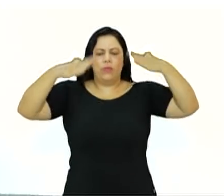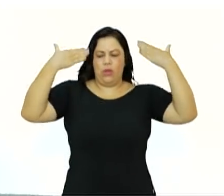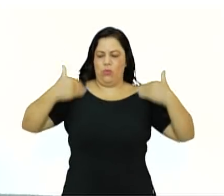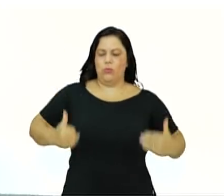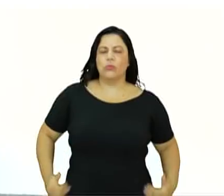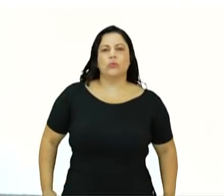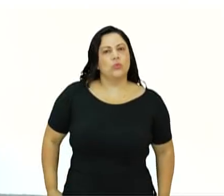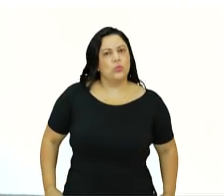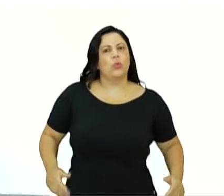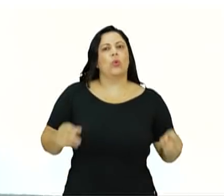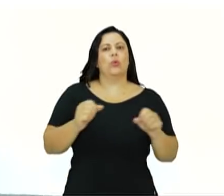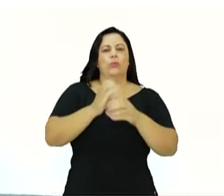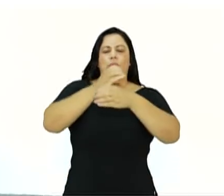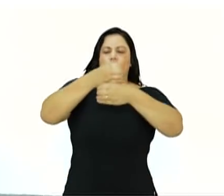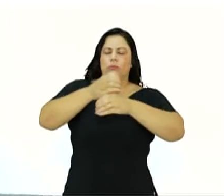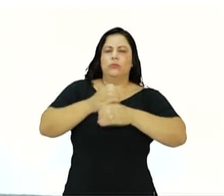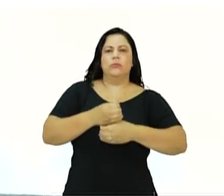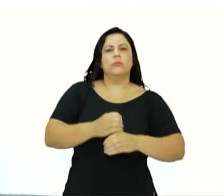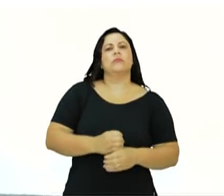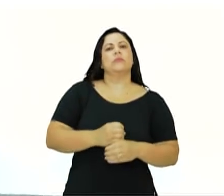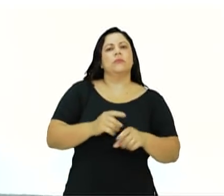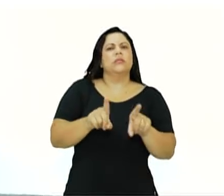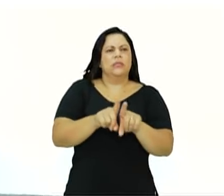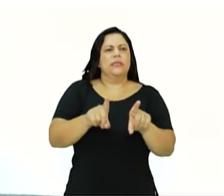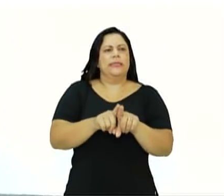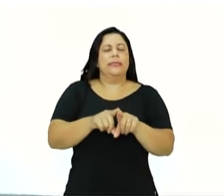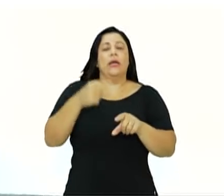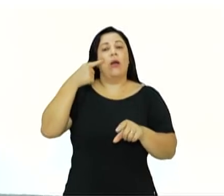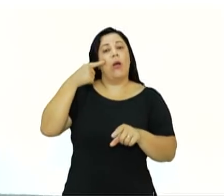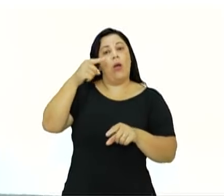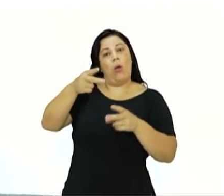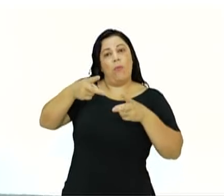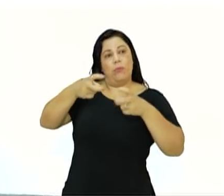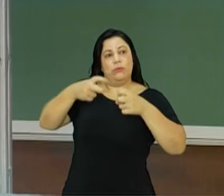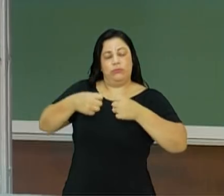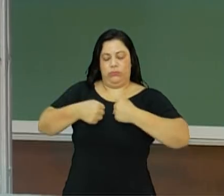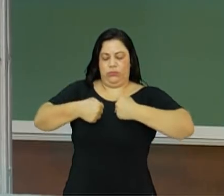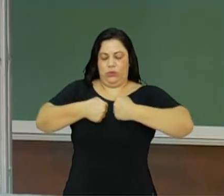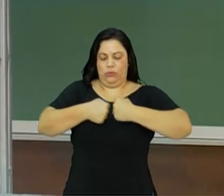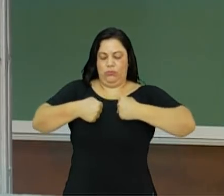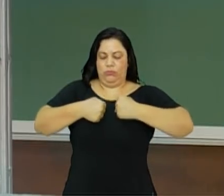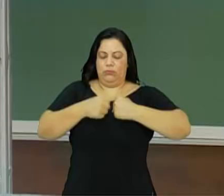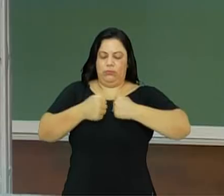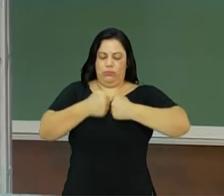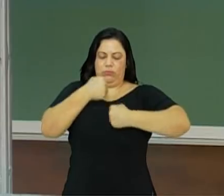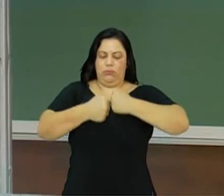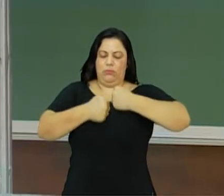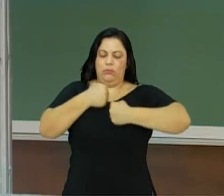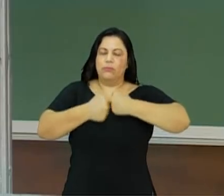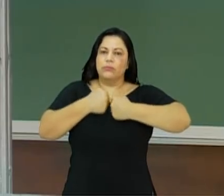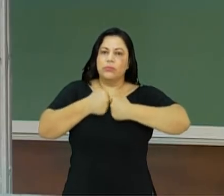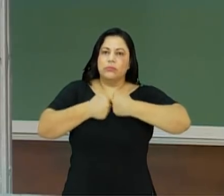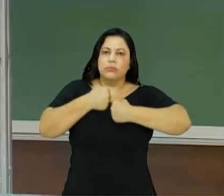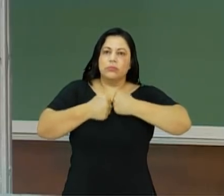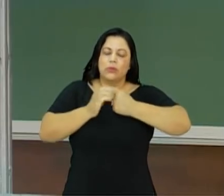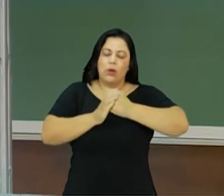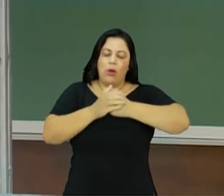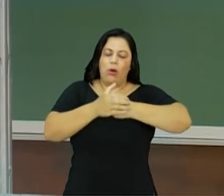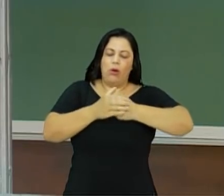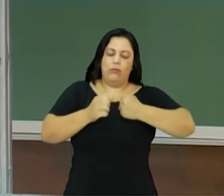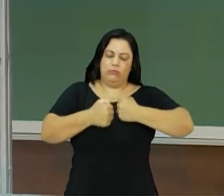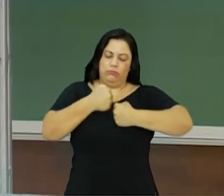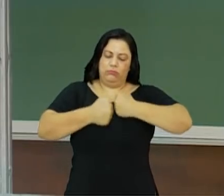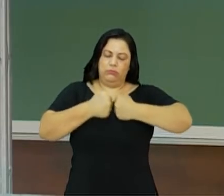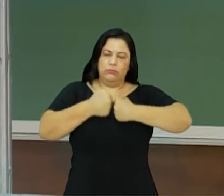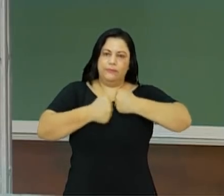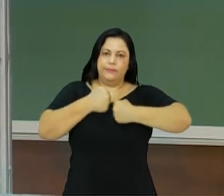esses discos também contribuem para a flexibilidade da coluna. Então, o impacto, tá? E a flexibilidade lateral, para frente, para